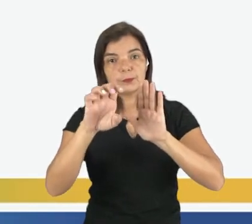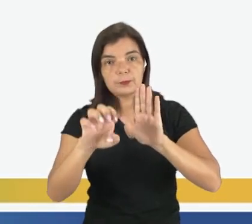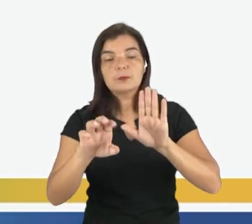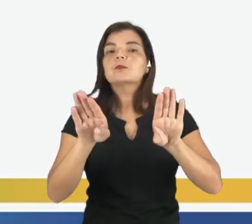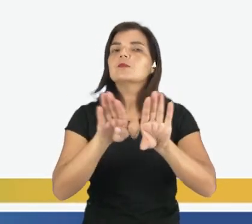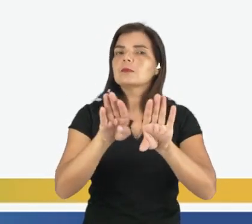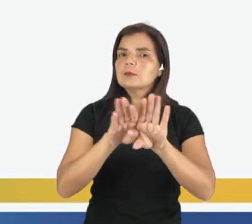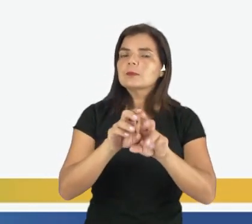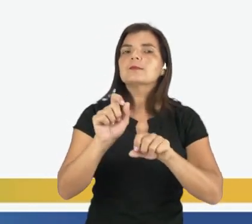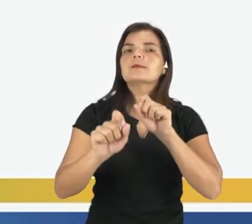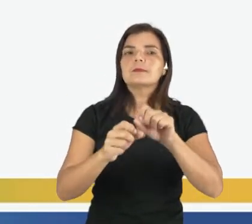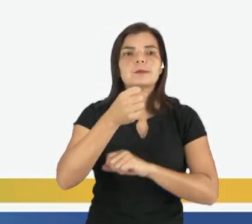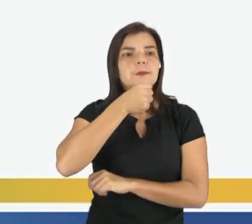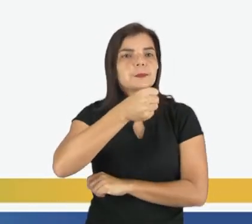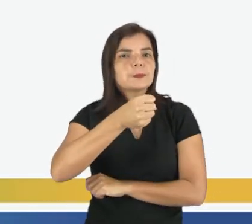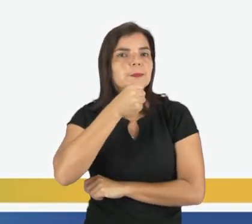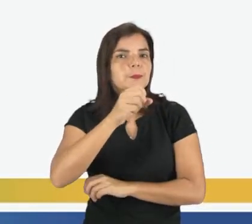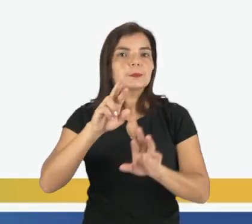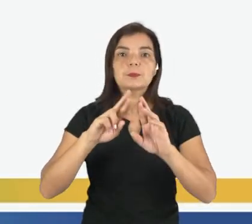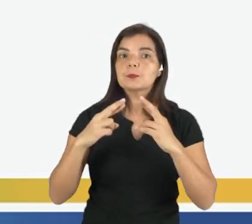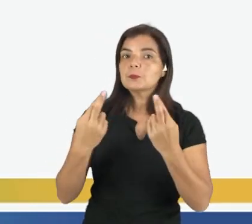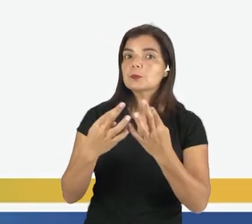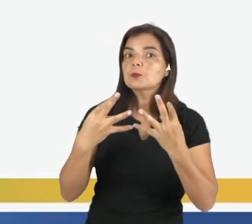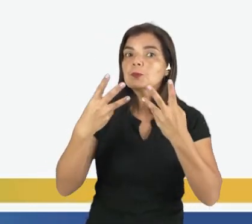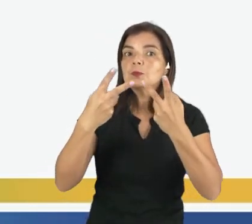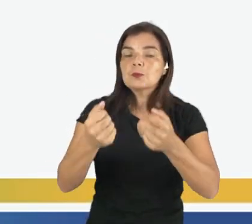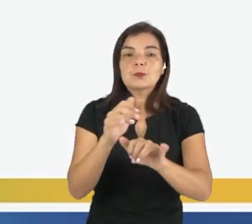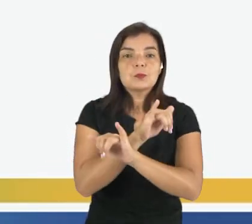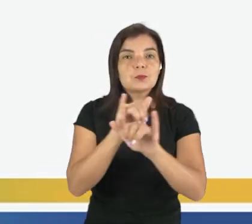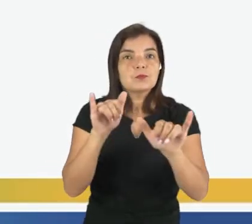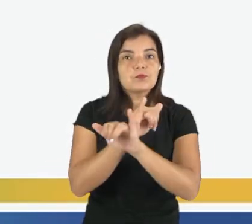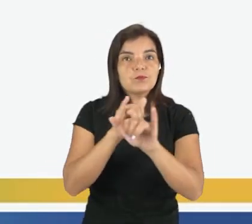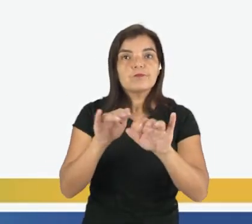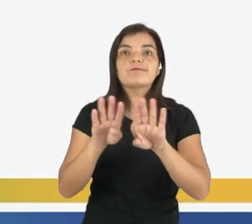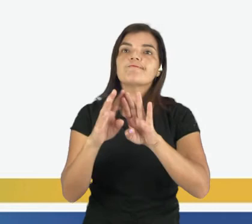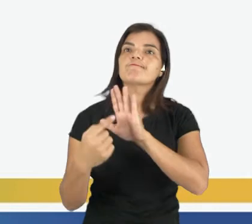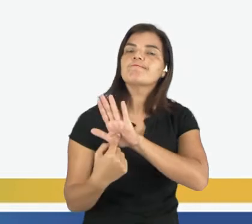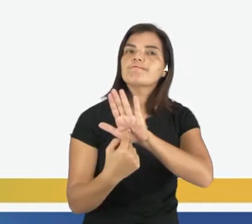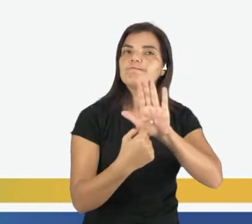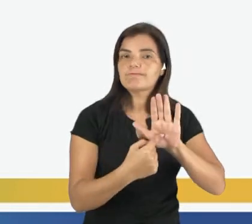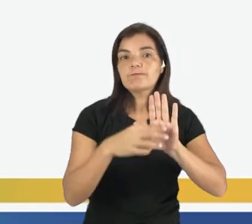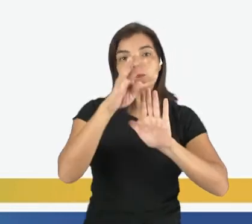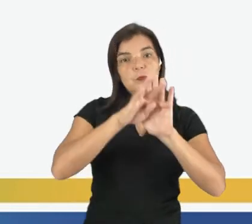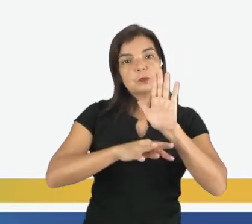Nessa parte, o repórter reúne todas as informações e as apresenta